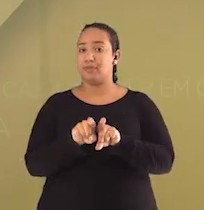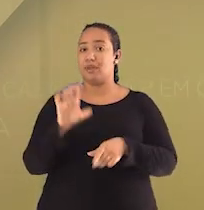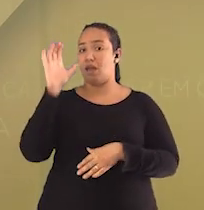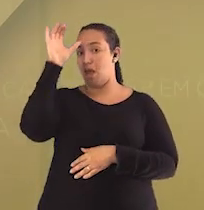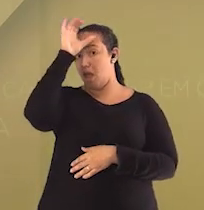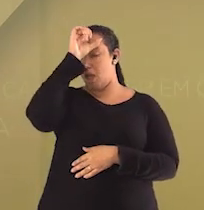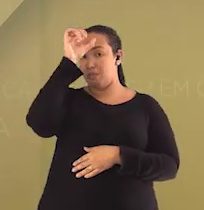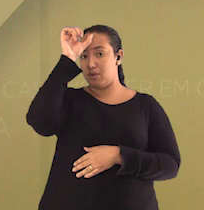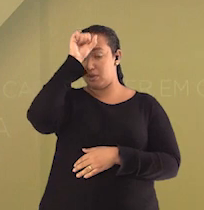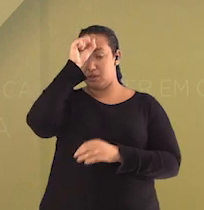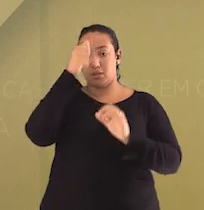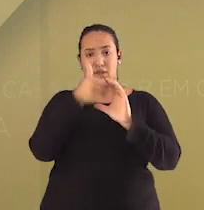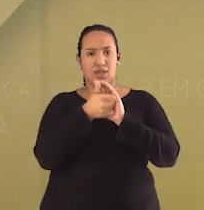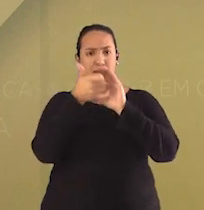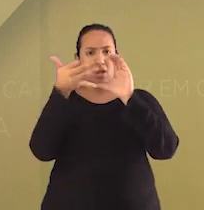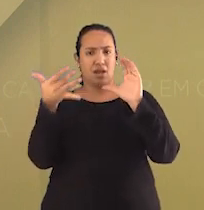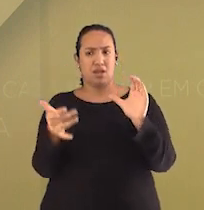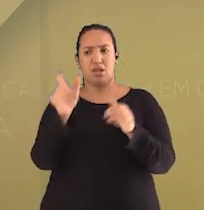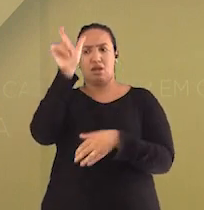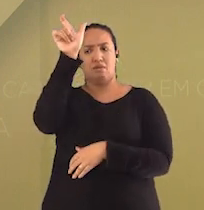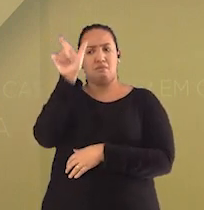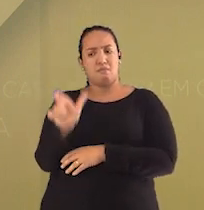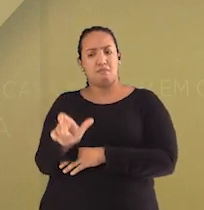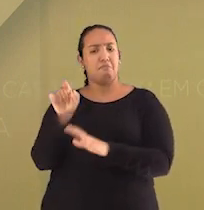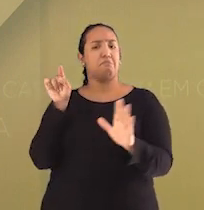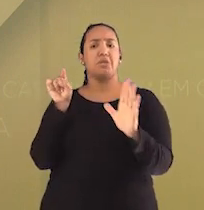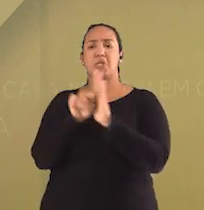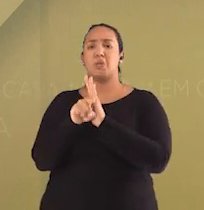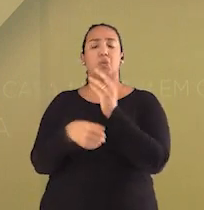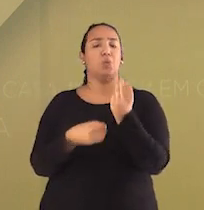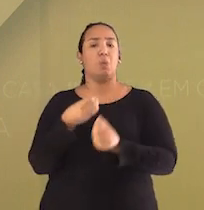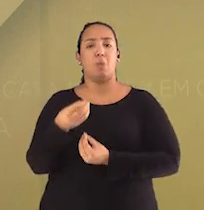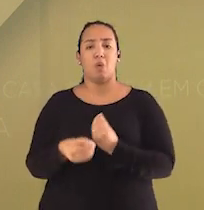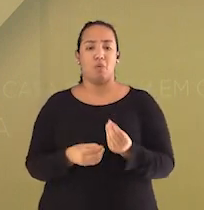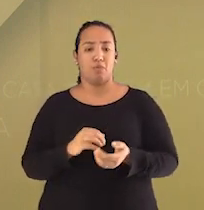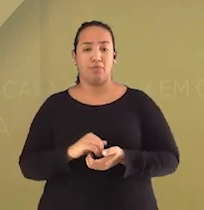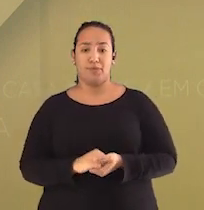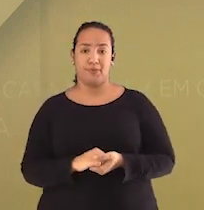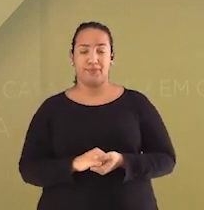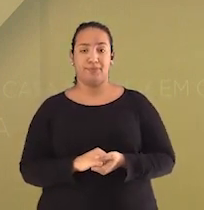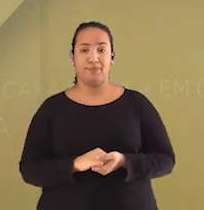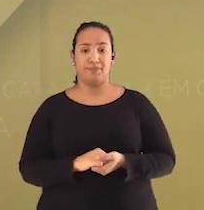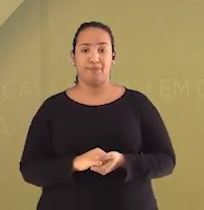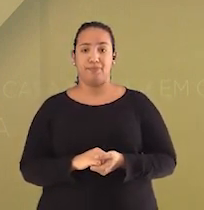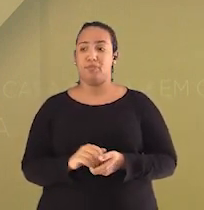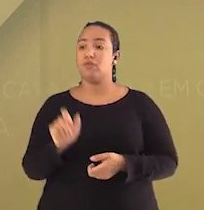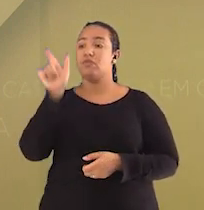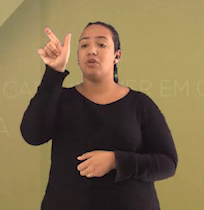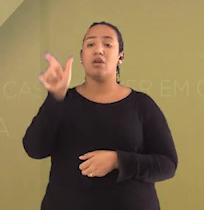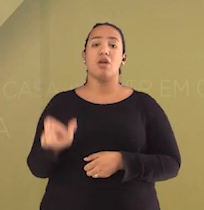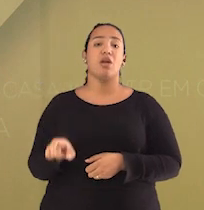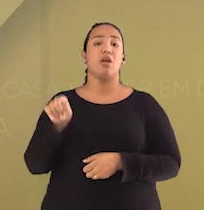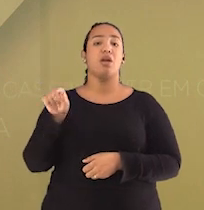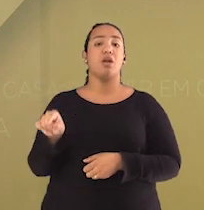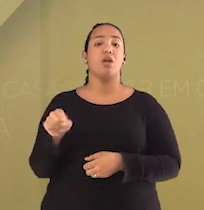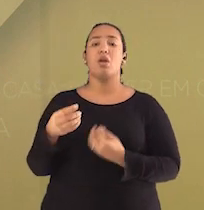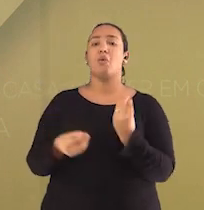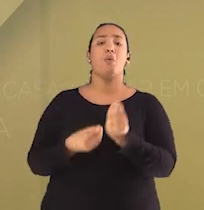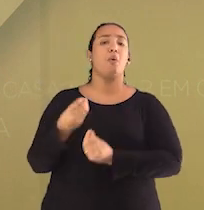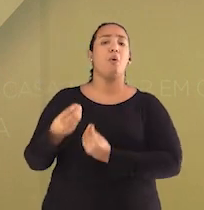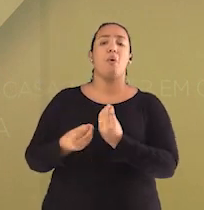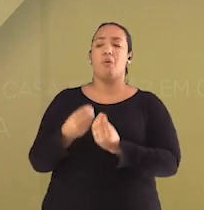características de personalidade. What is he like? Ou what is she like? Como ela é?